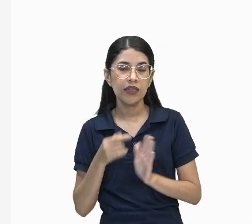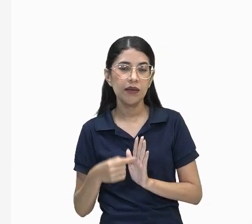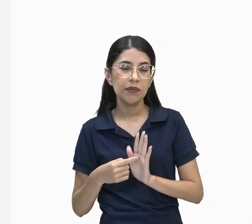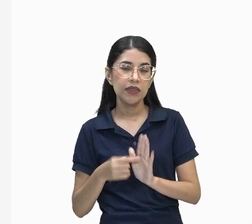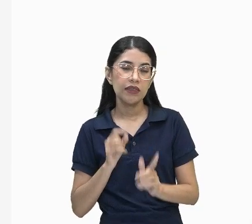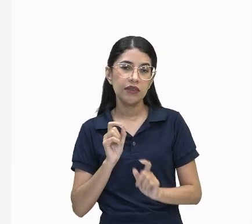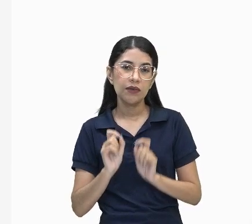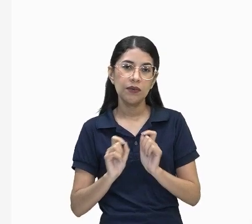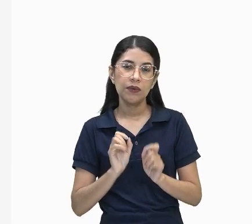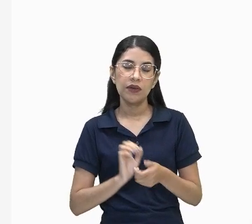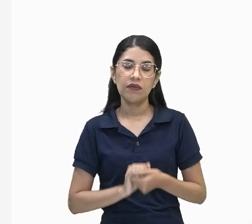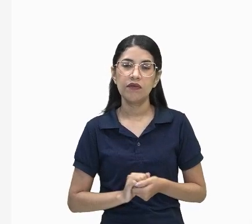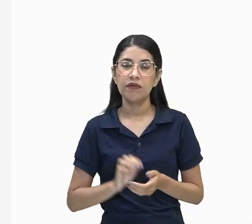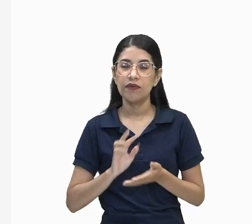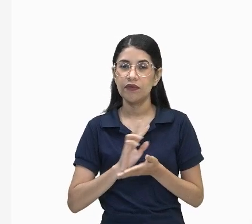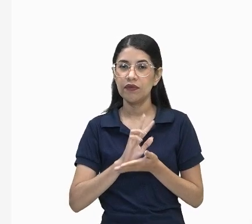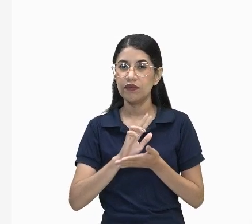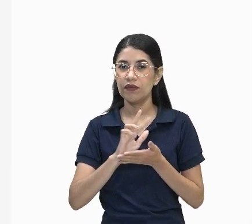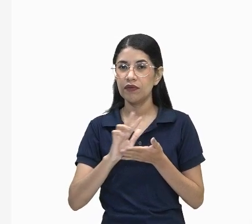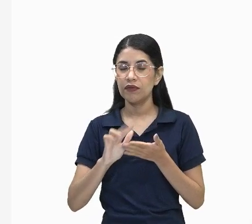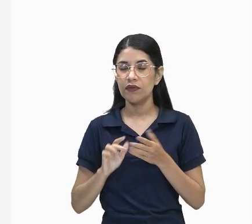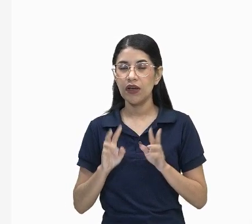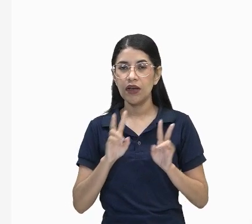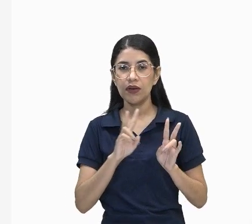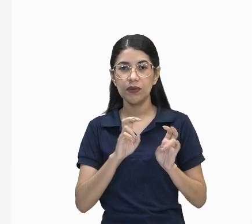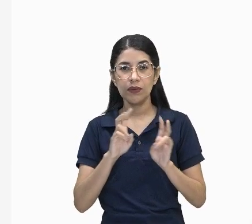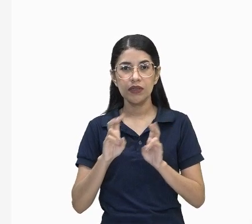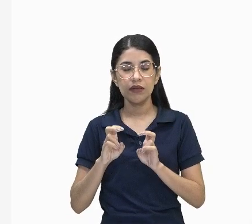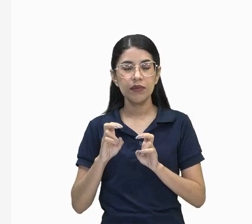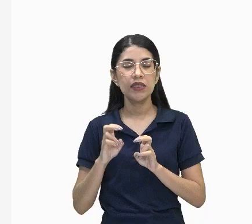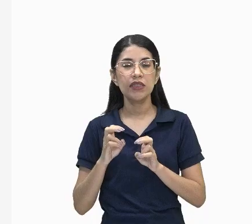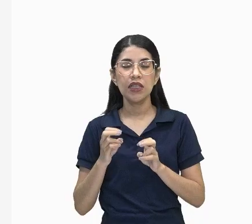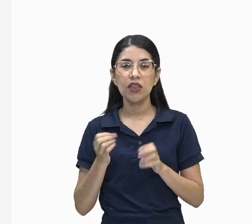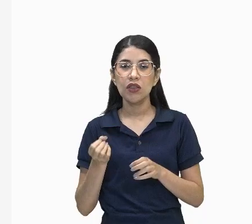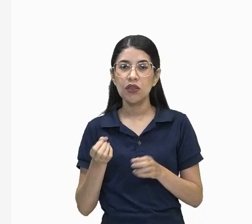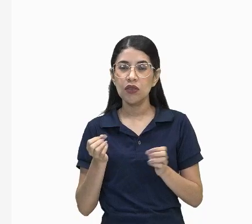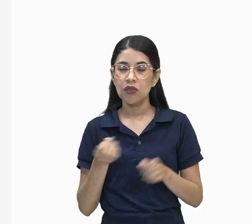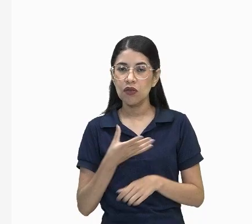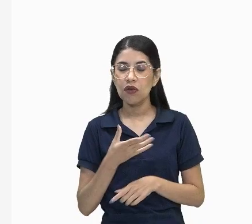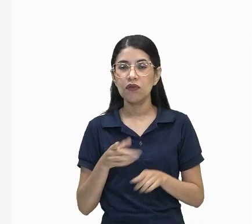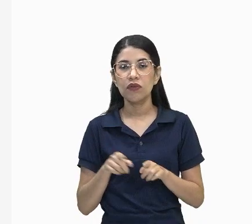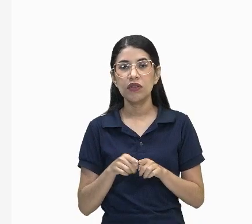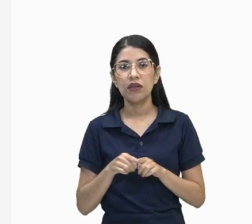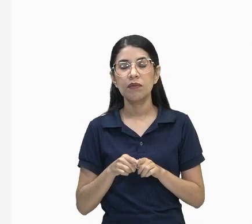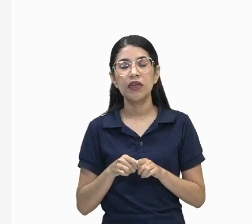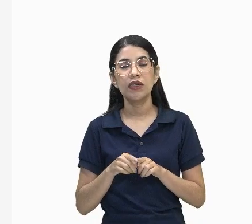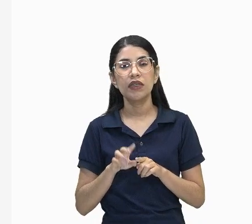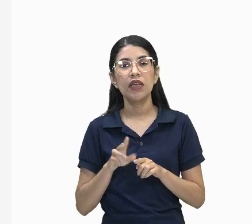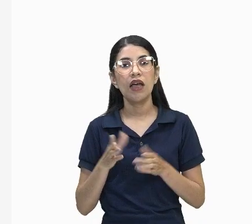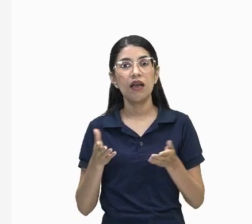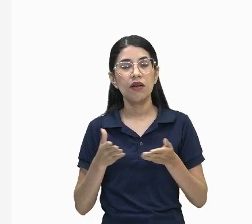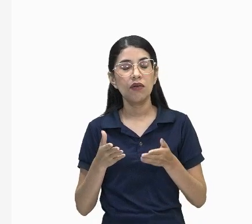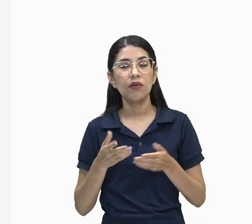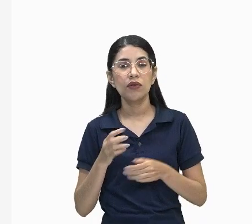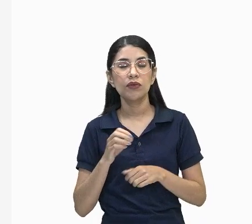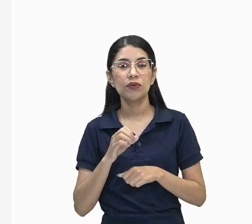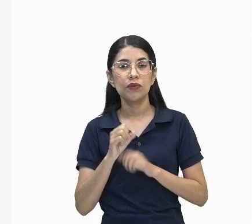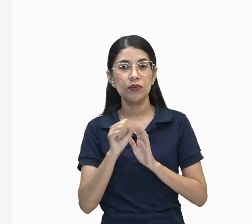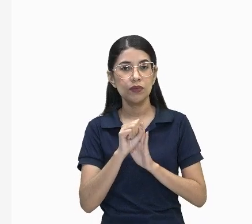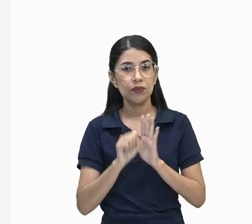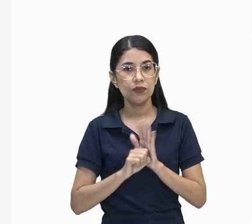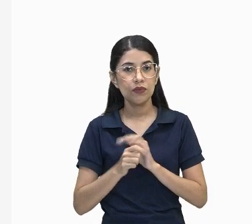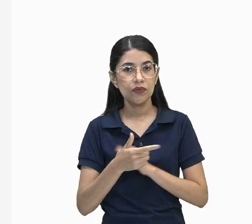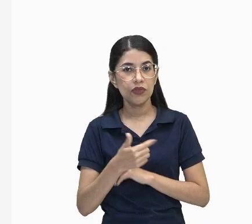apresentar diversos temas extremamente atuais, agora, no século XXI. O que